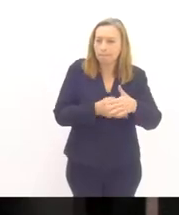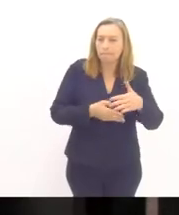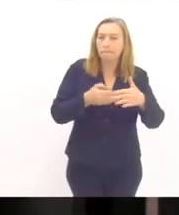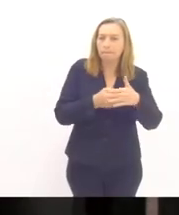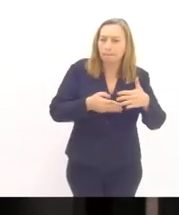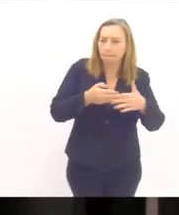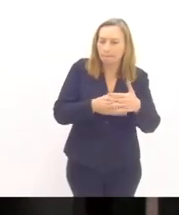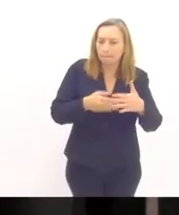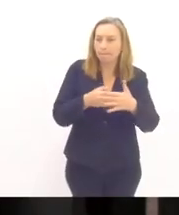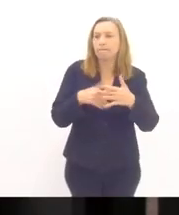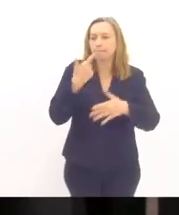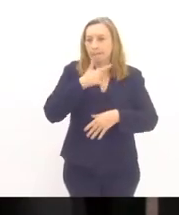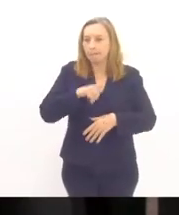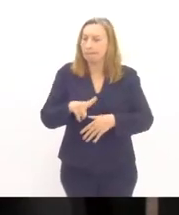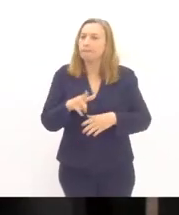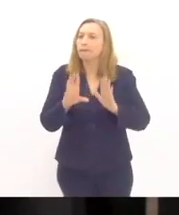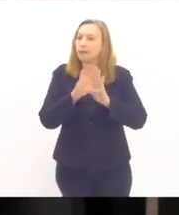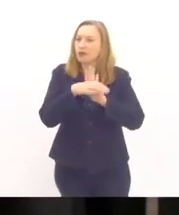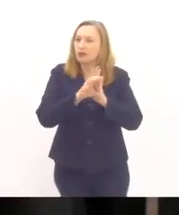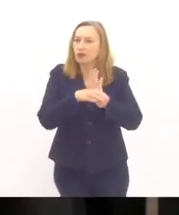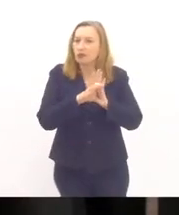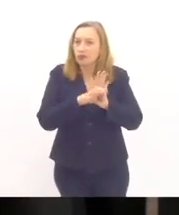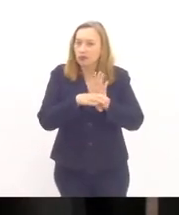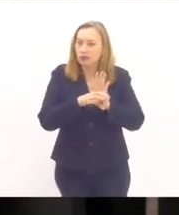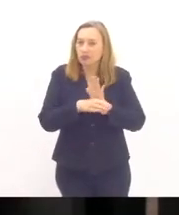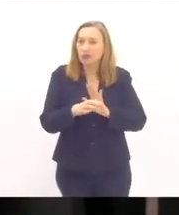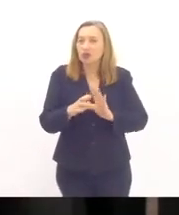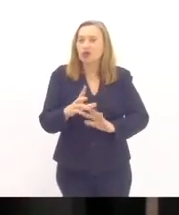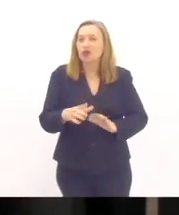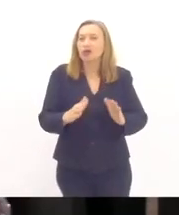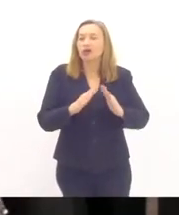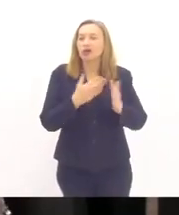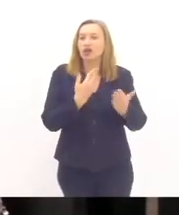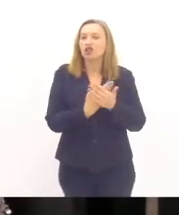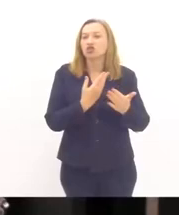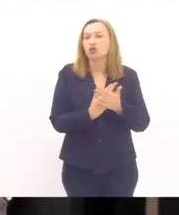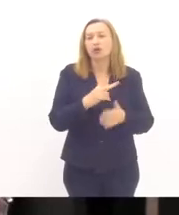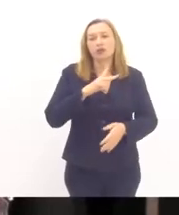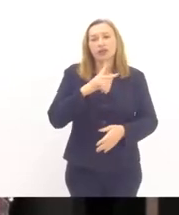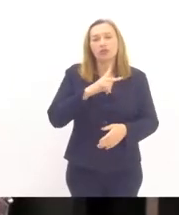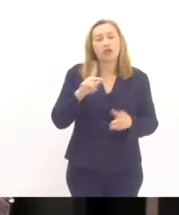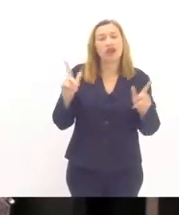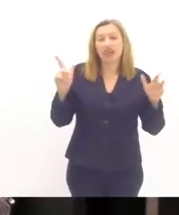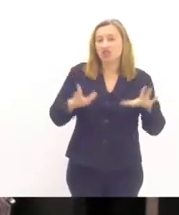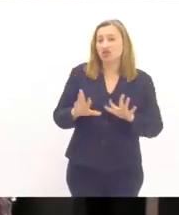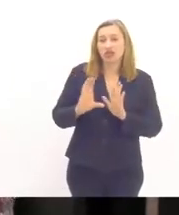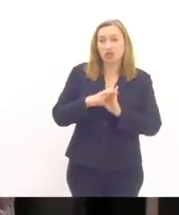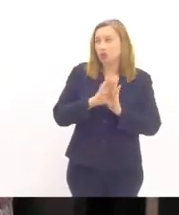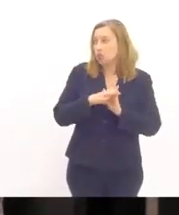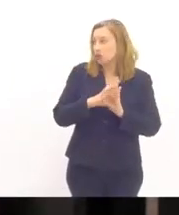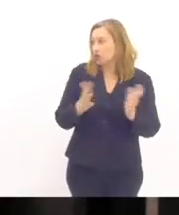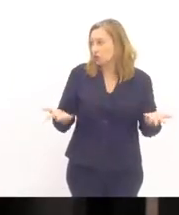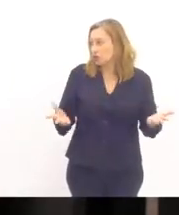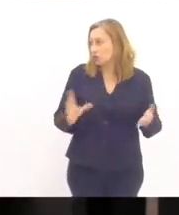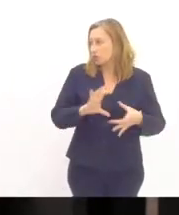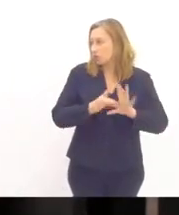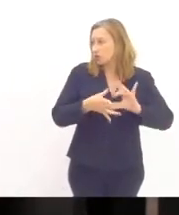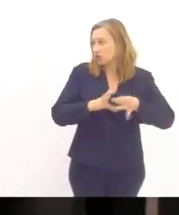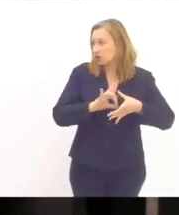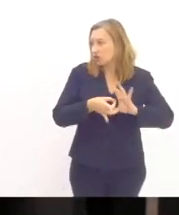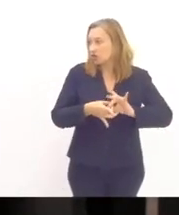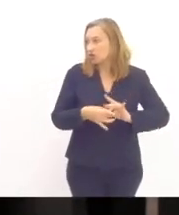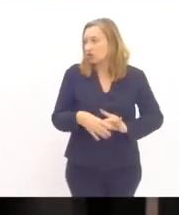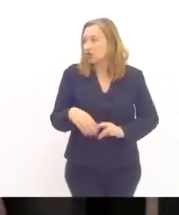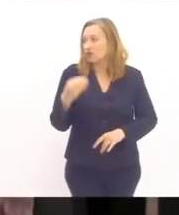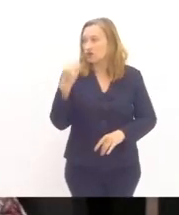conceito muito apregoado do privado, cujo contexto é completamente diferente. E aí o fracasso